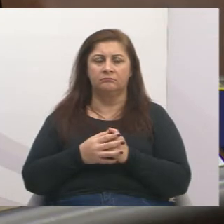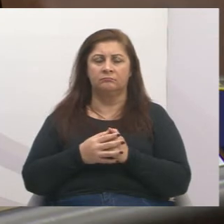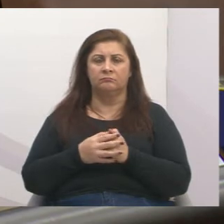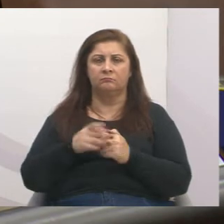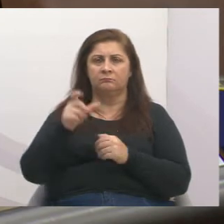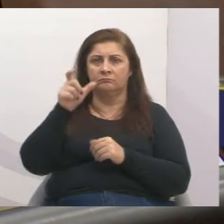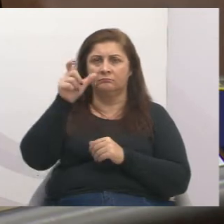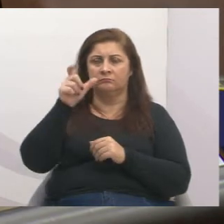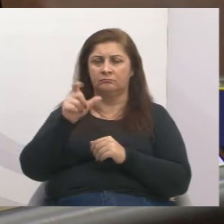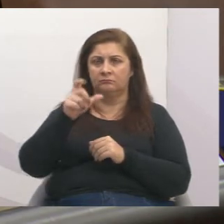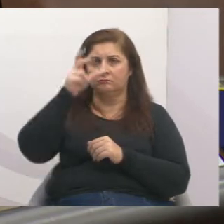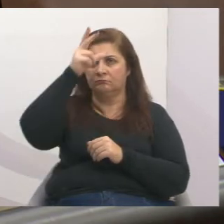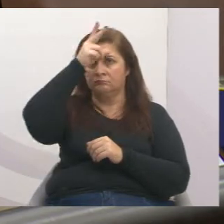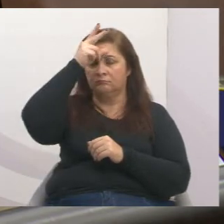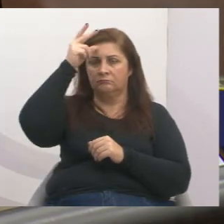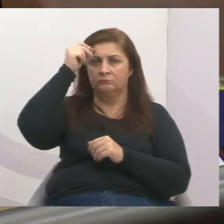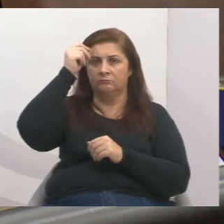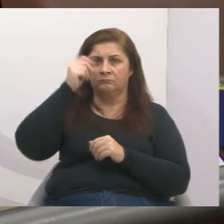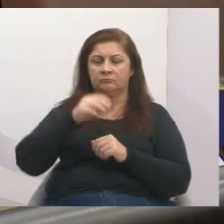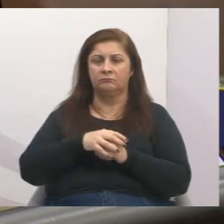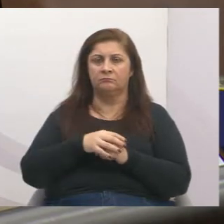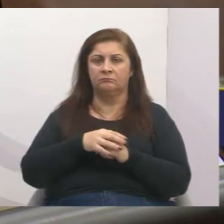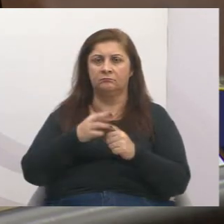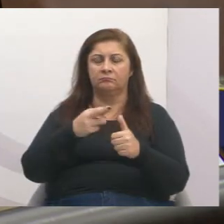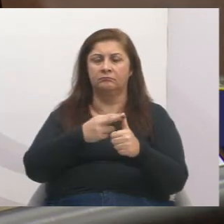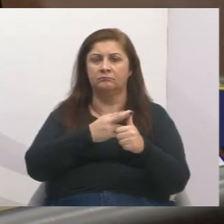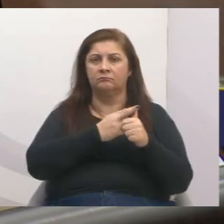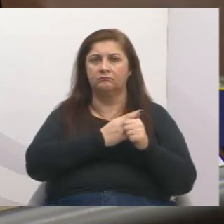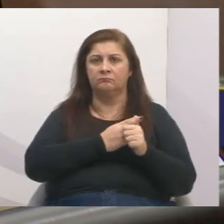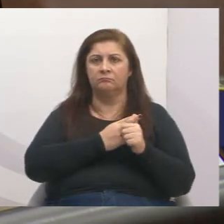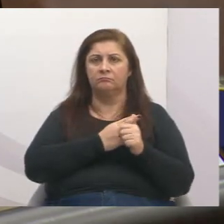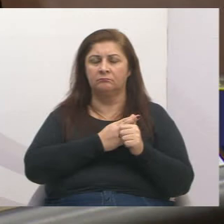Prefeito, procuradores da República,